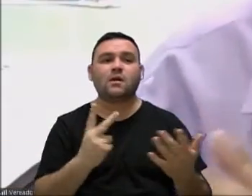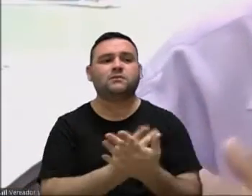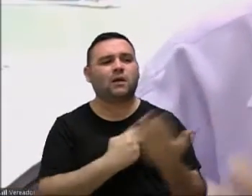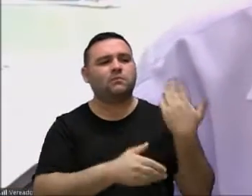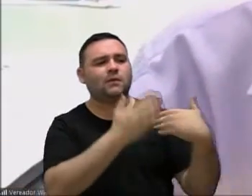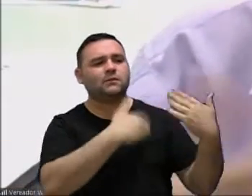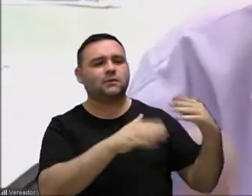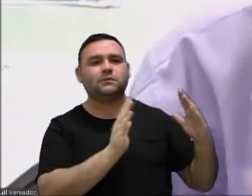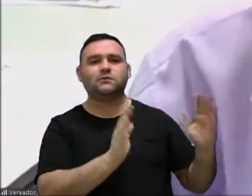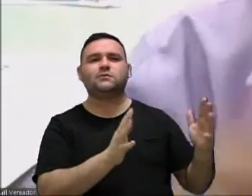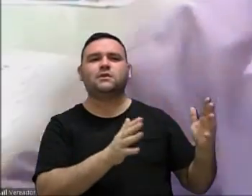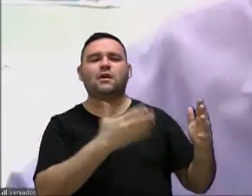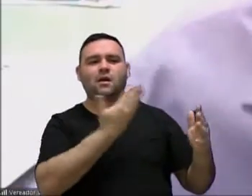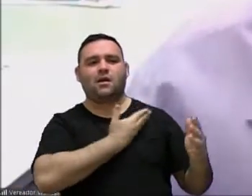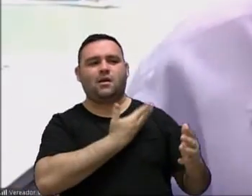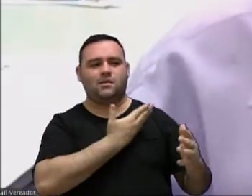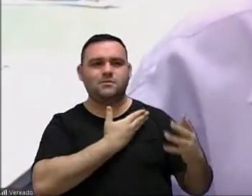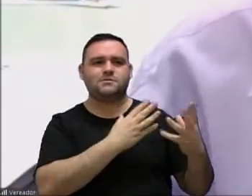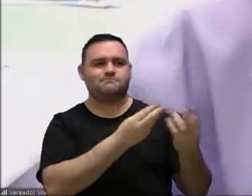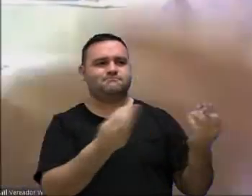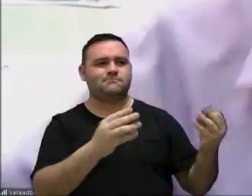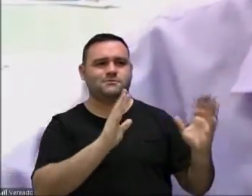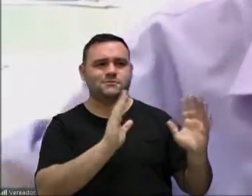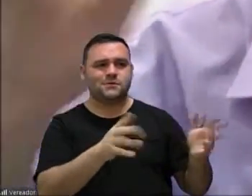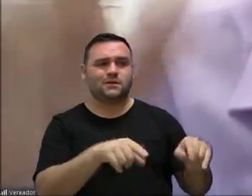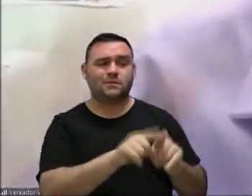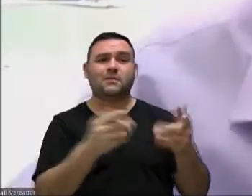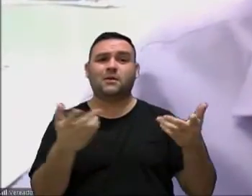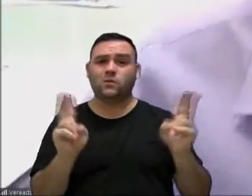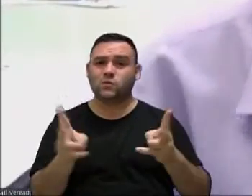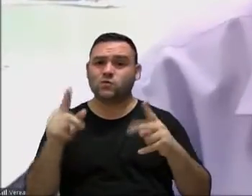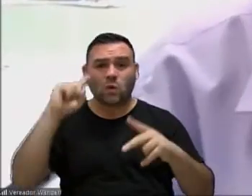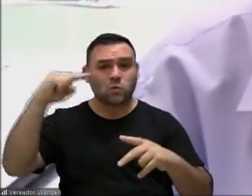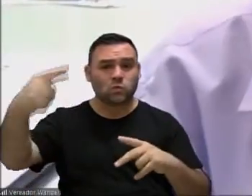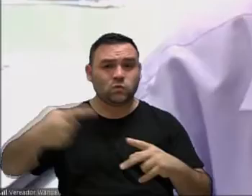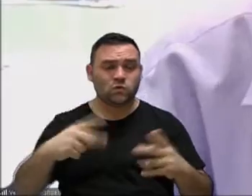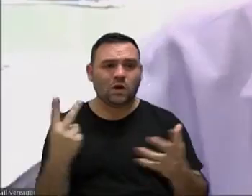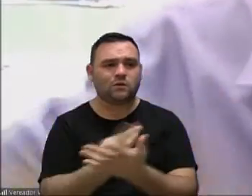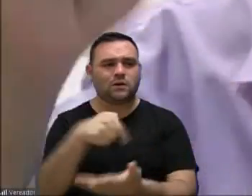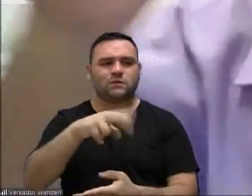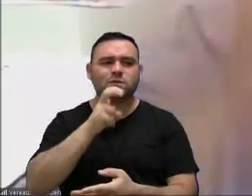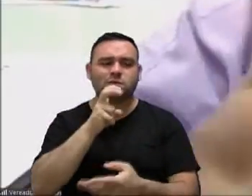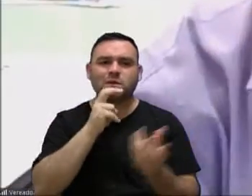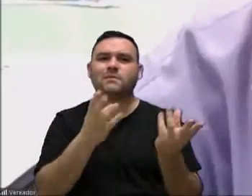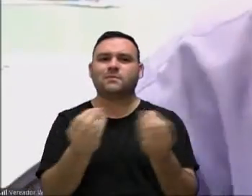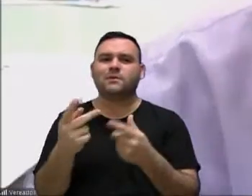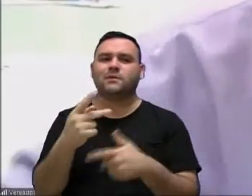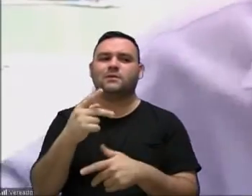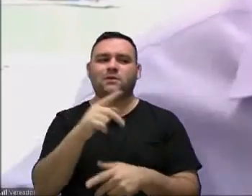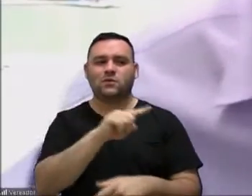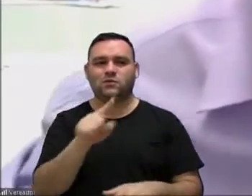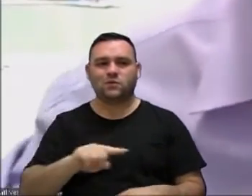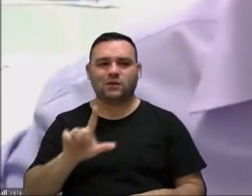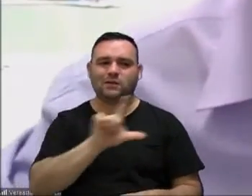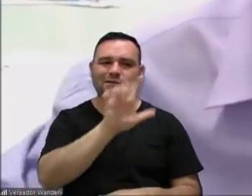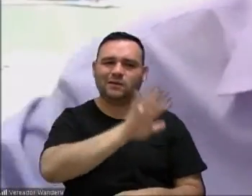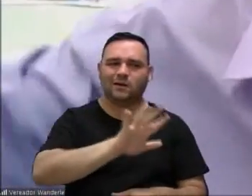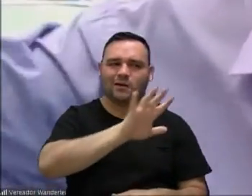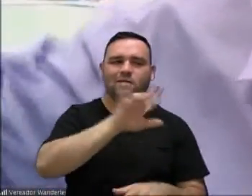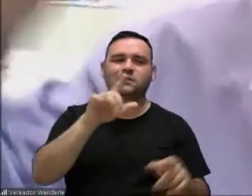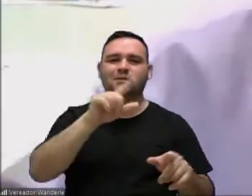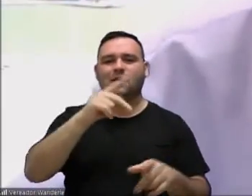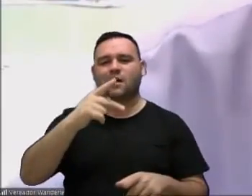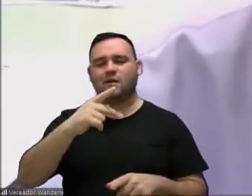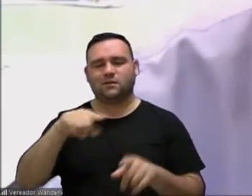lá atrás com amigos da gente. Isso acontece diário em Sorocaba. PA Zona Leste, PA não sei